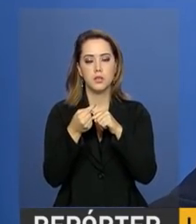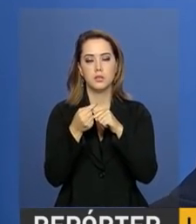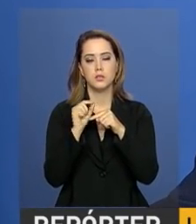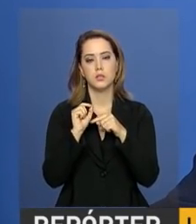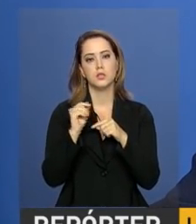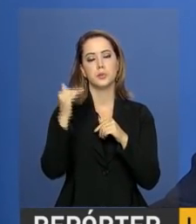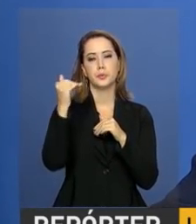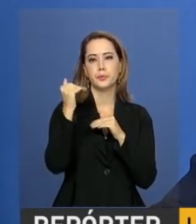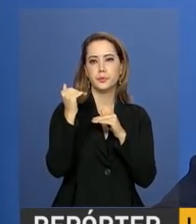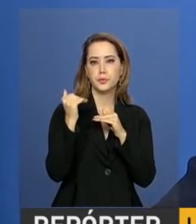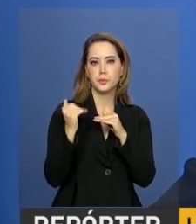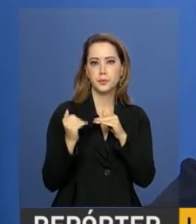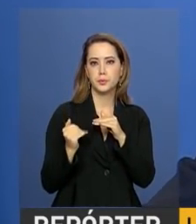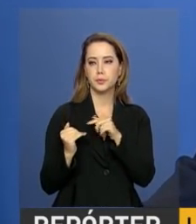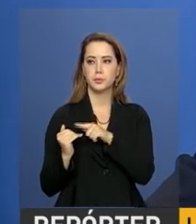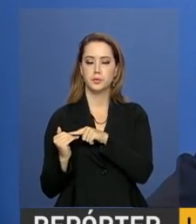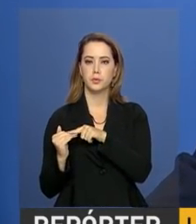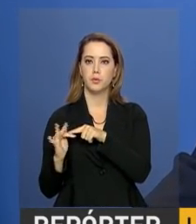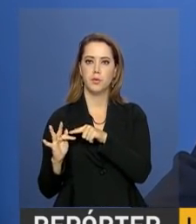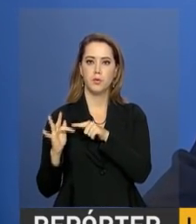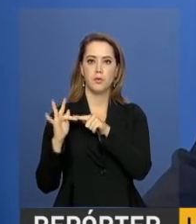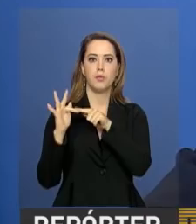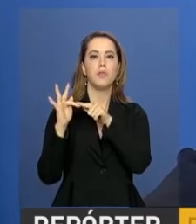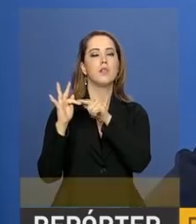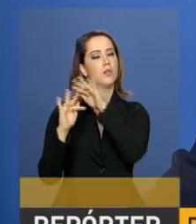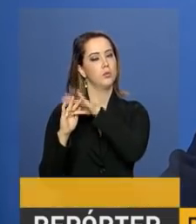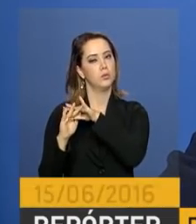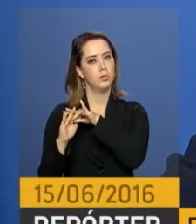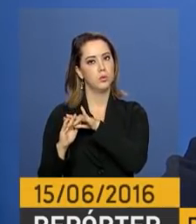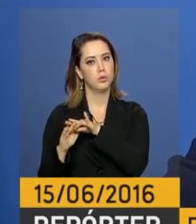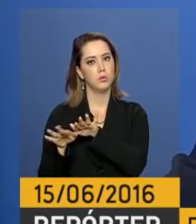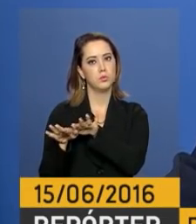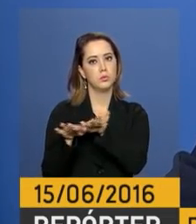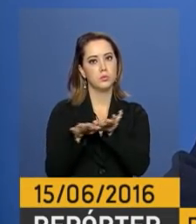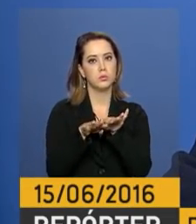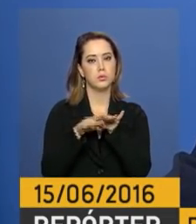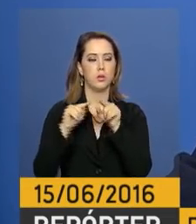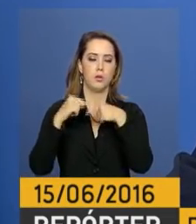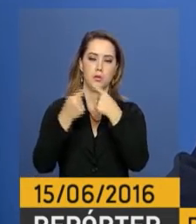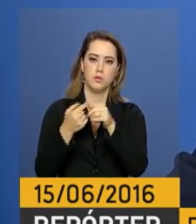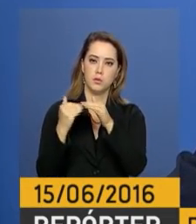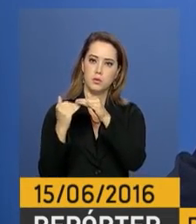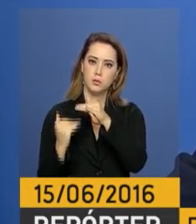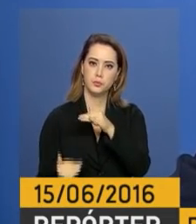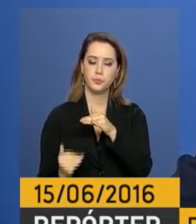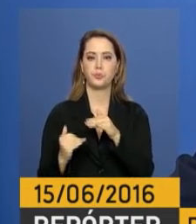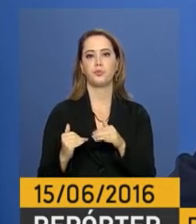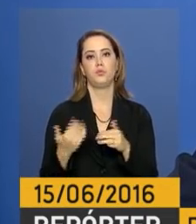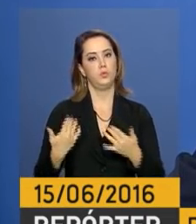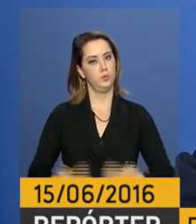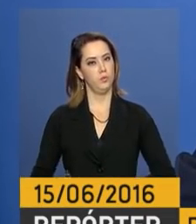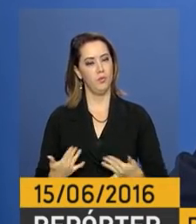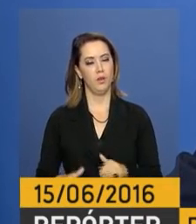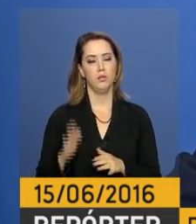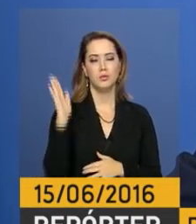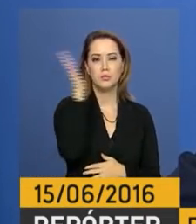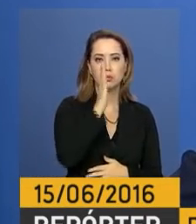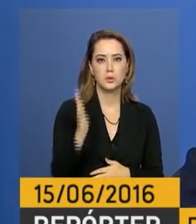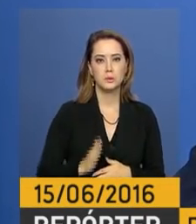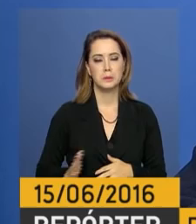comece a cair. A despesa pública no Brasil tem crescido de forma insustentável.